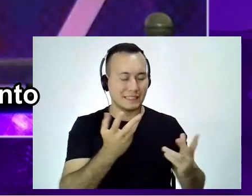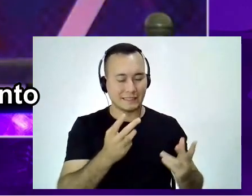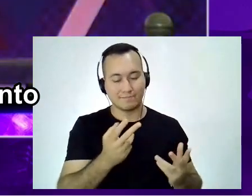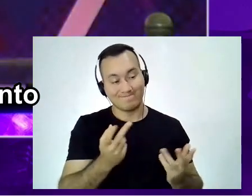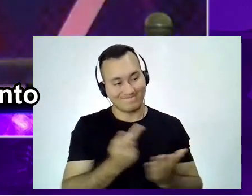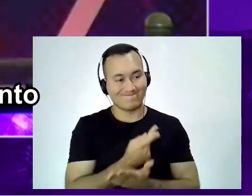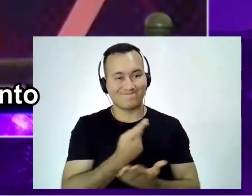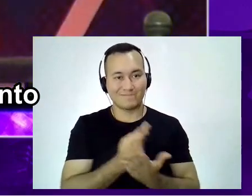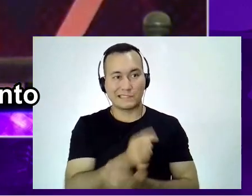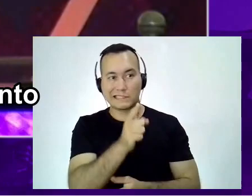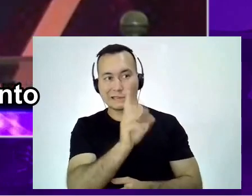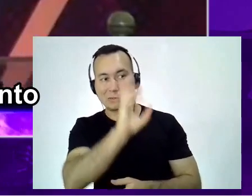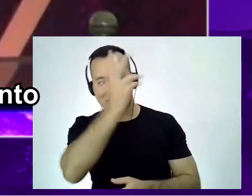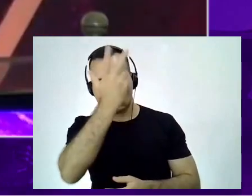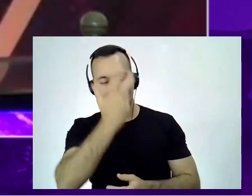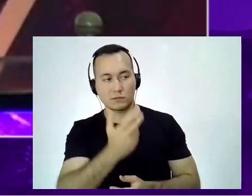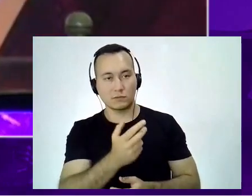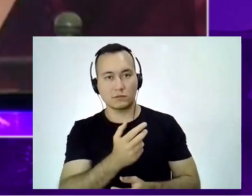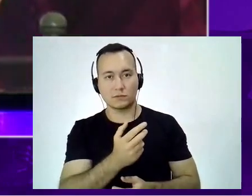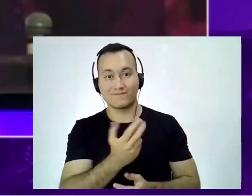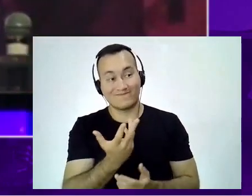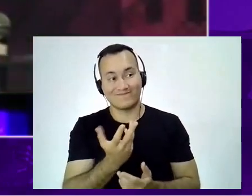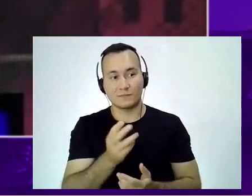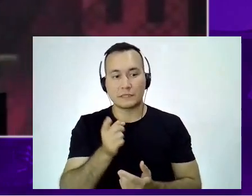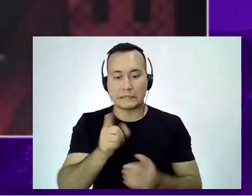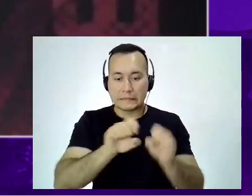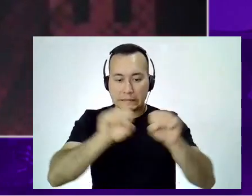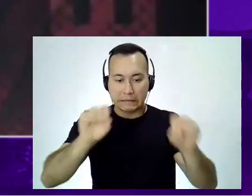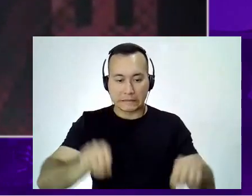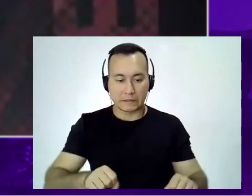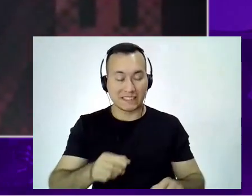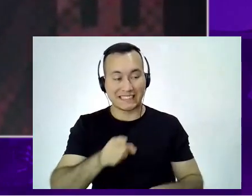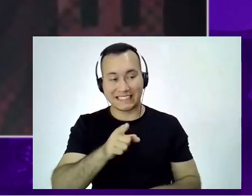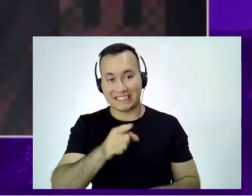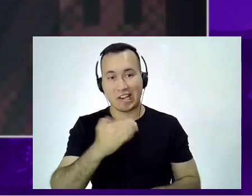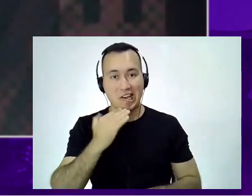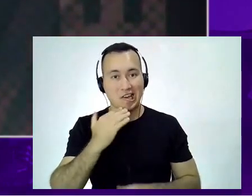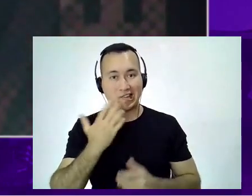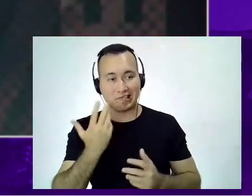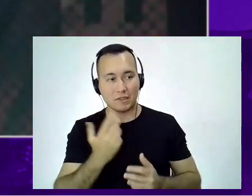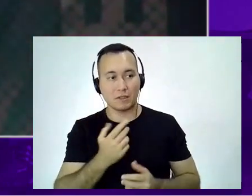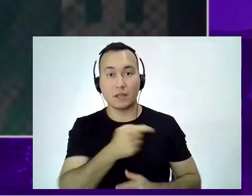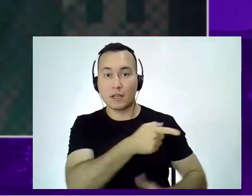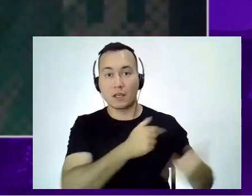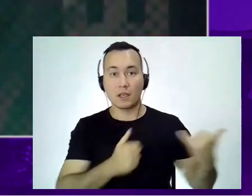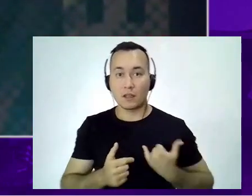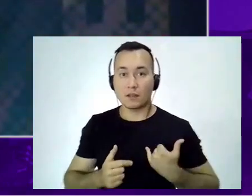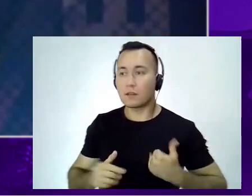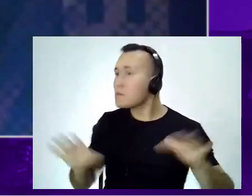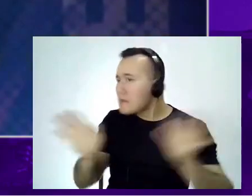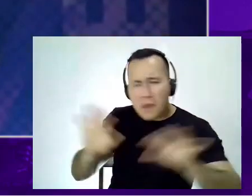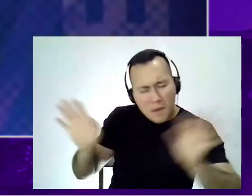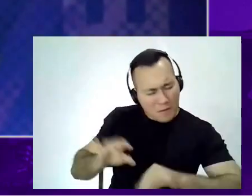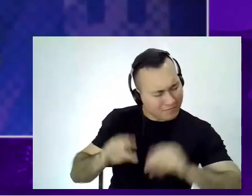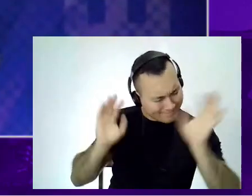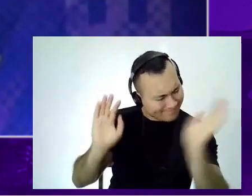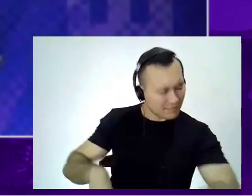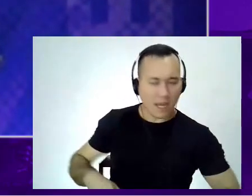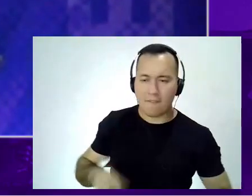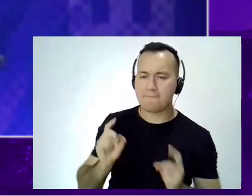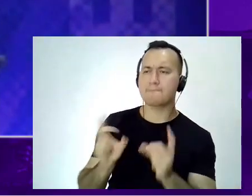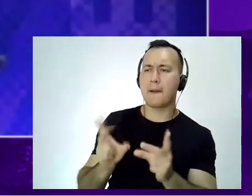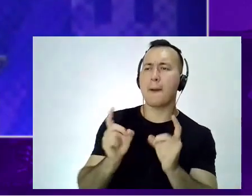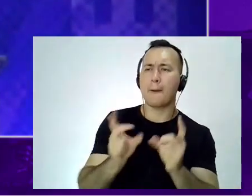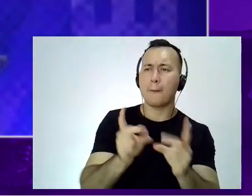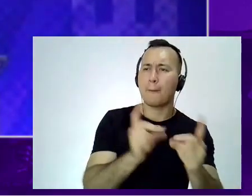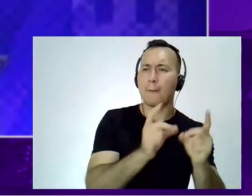assim, cada um tem um pensamento do que é entrega de valor, né? Para ele, foi a venda, para mim, na parte técnica, foi